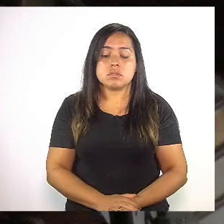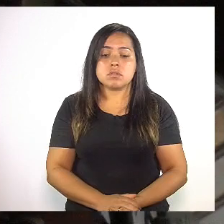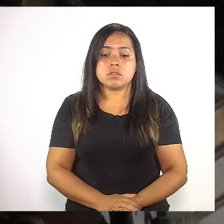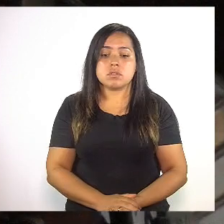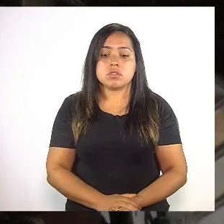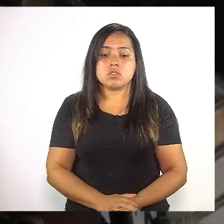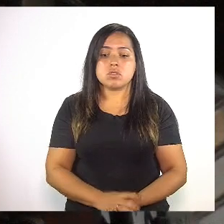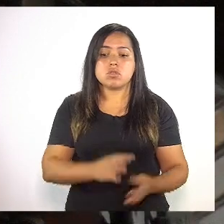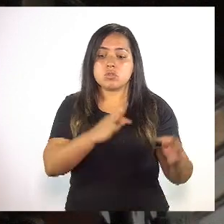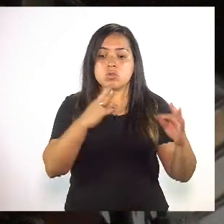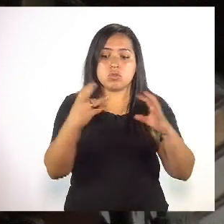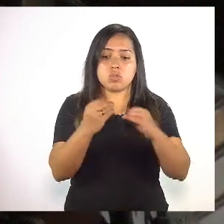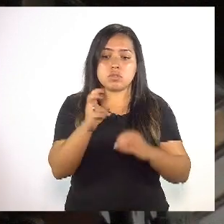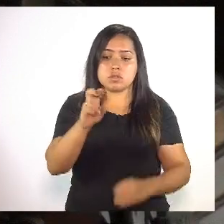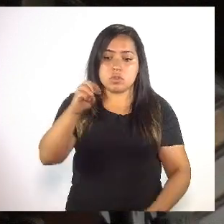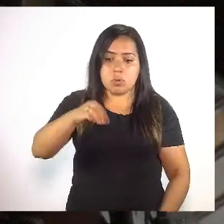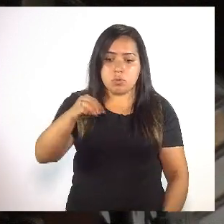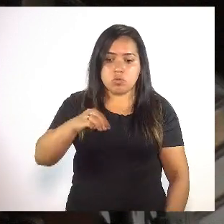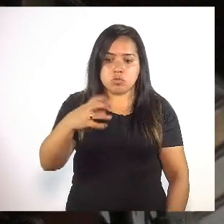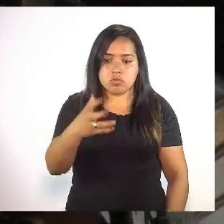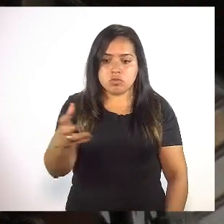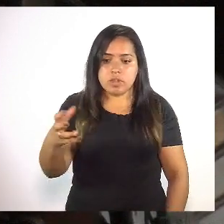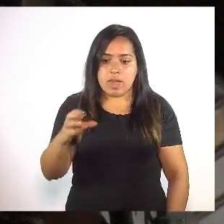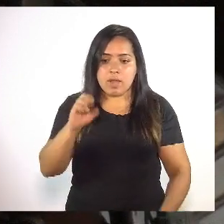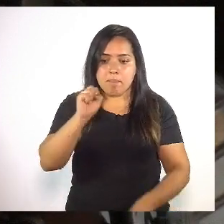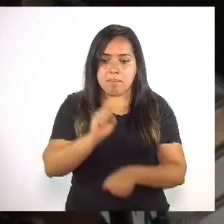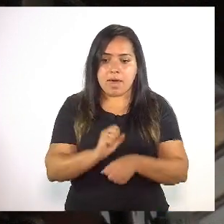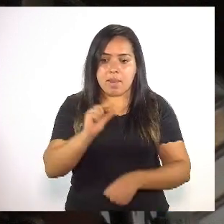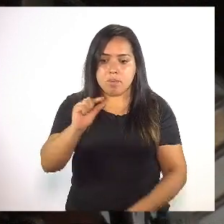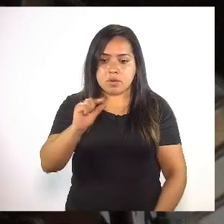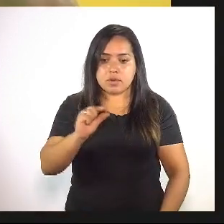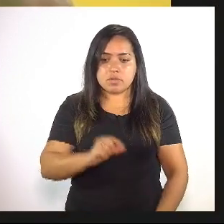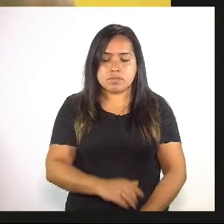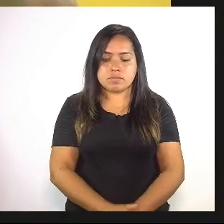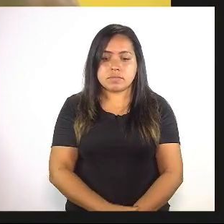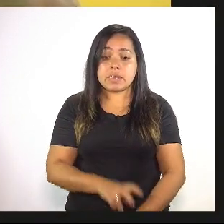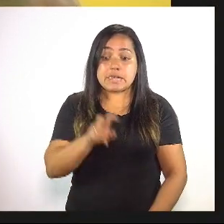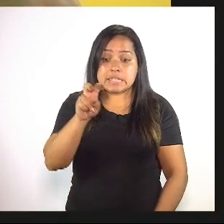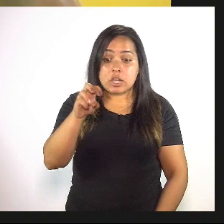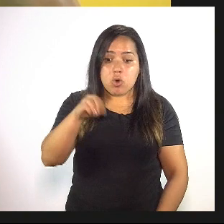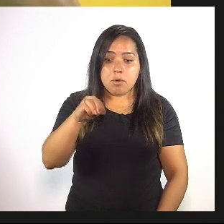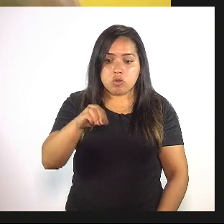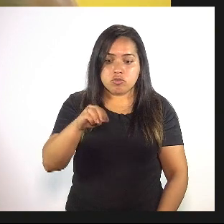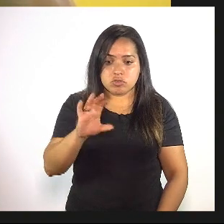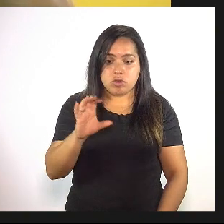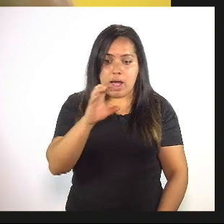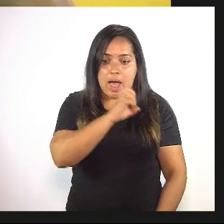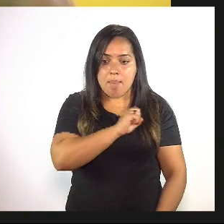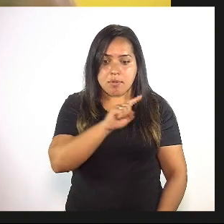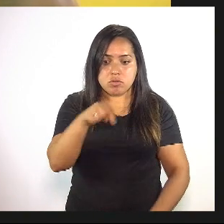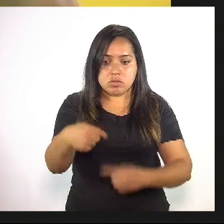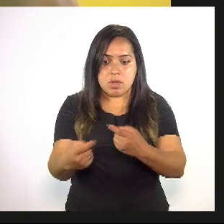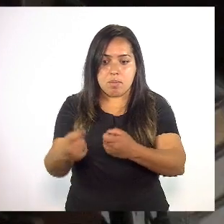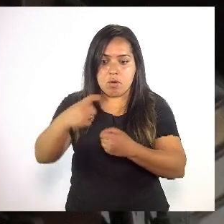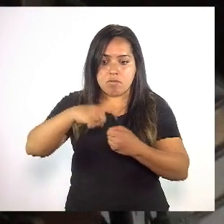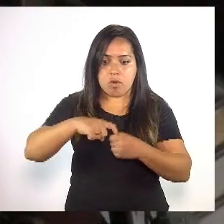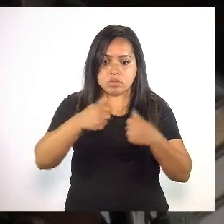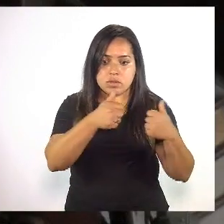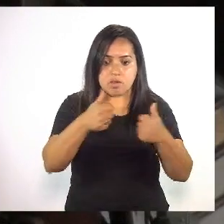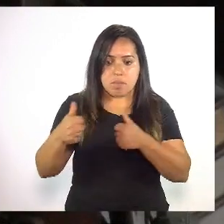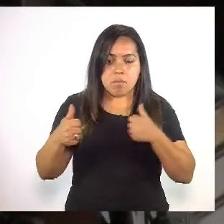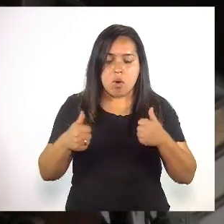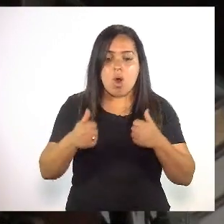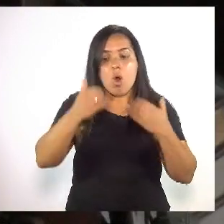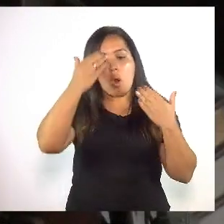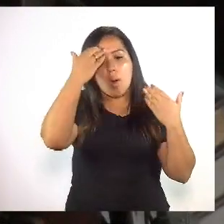Então, vamos suspender por 5 minutos, Luiz Paulo? Suspender por 5 minutos, daqui a pouco a gente volta. Já quero dizer a Vossa